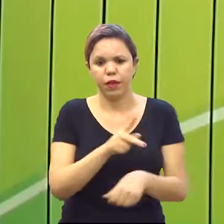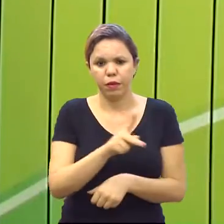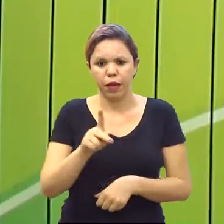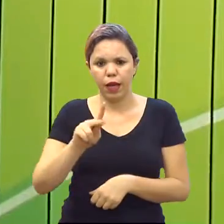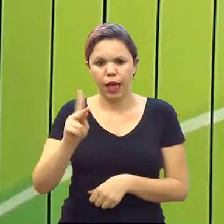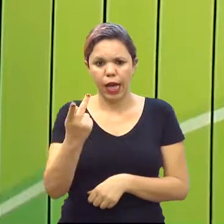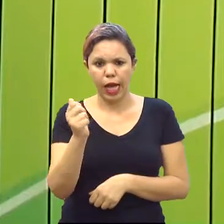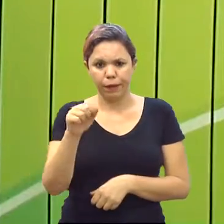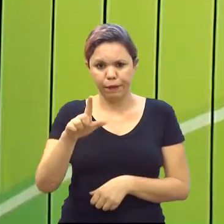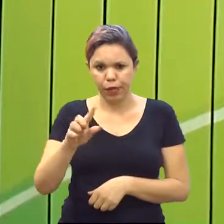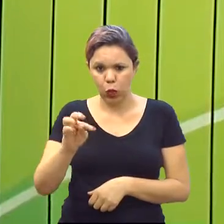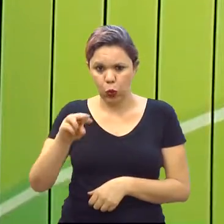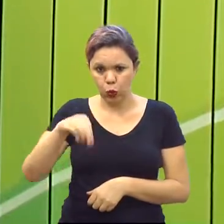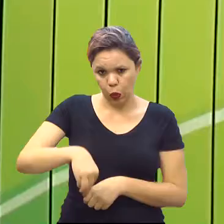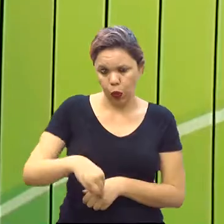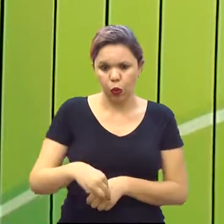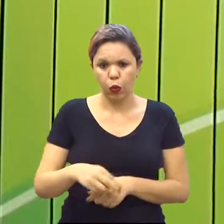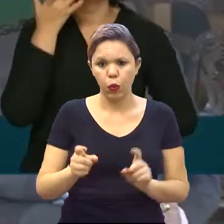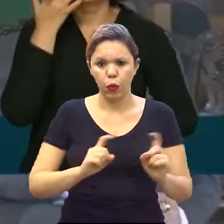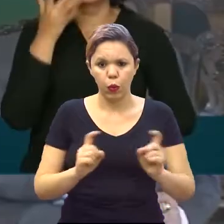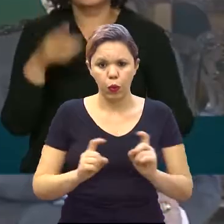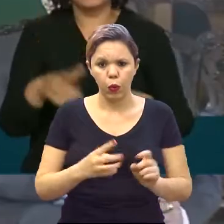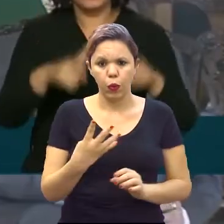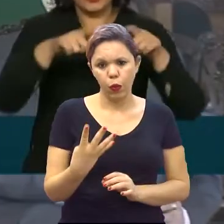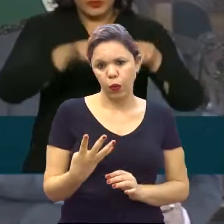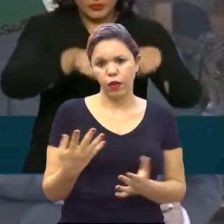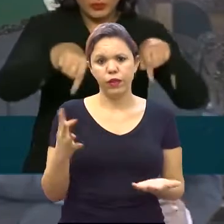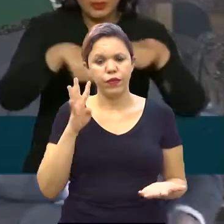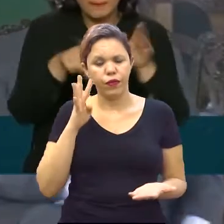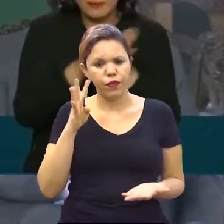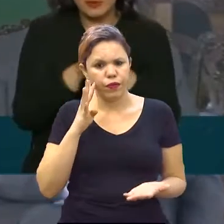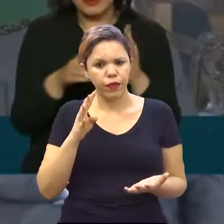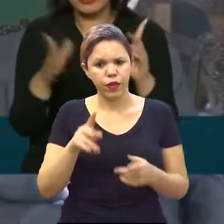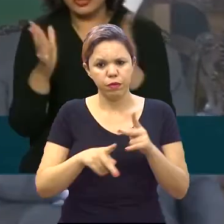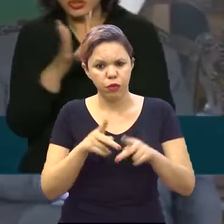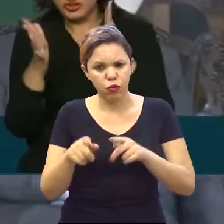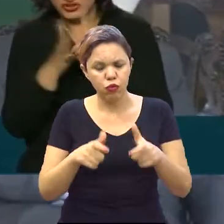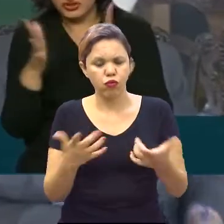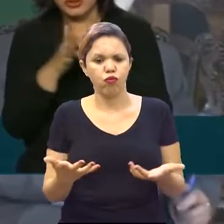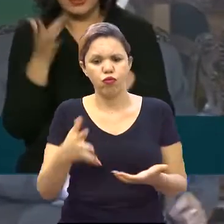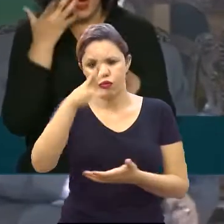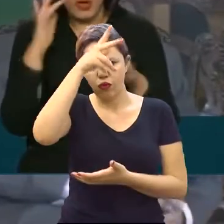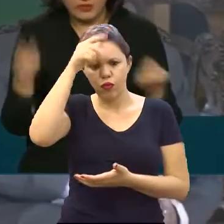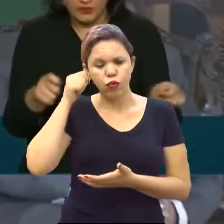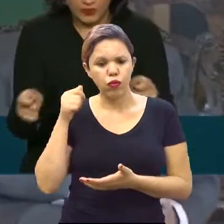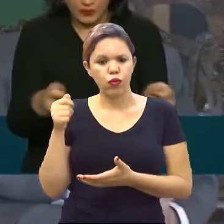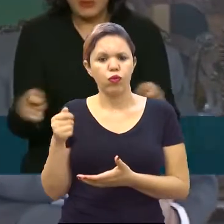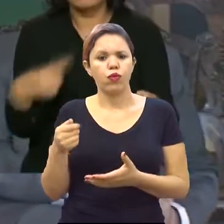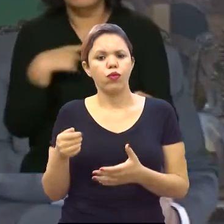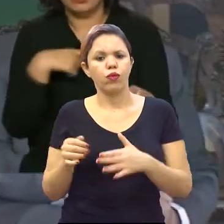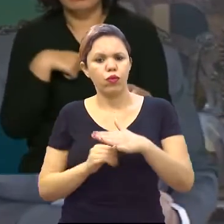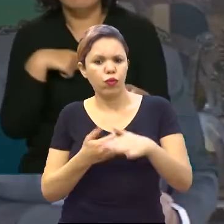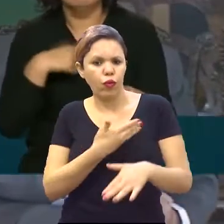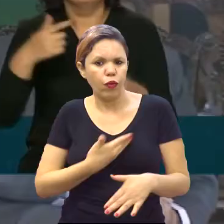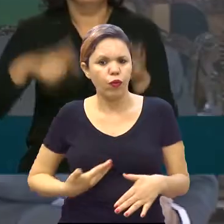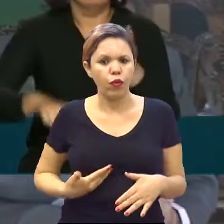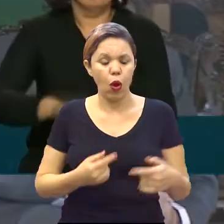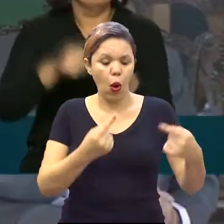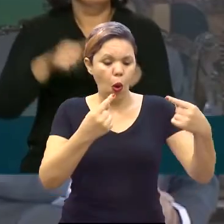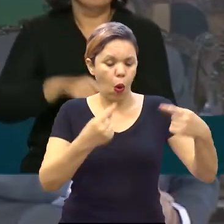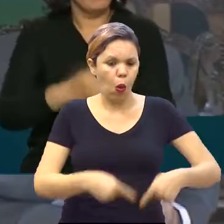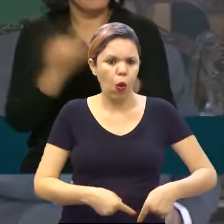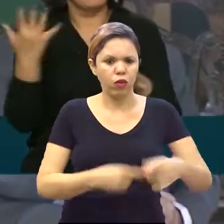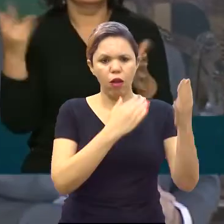Hamilton Mourão se reuniu nesta quarta-feira com o Conselho da Amazônia em meio à pressão por medidas contra o